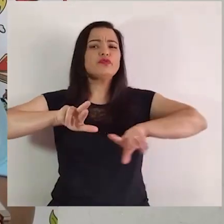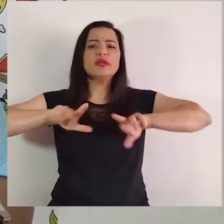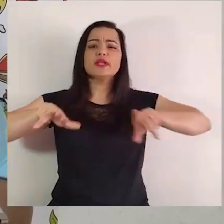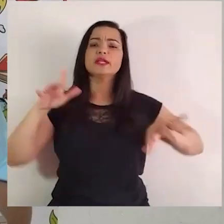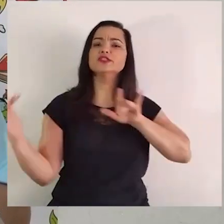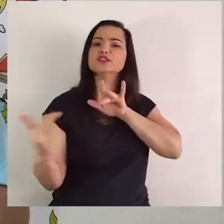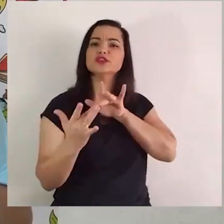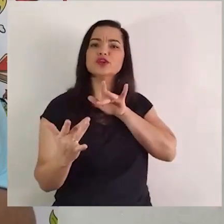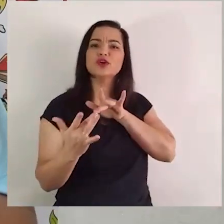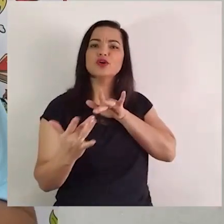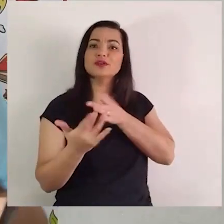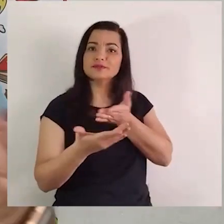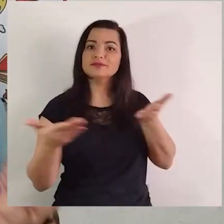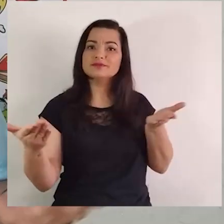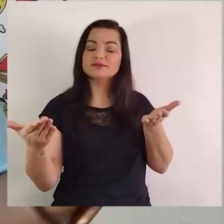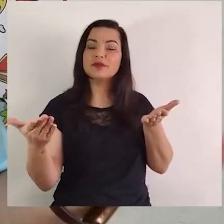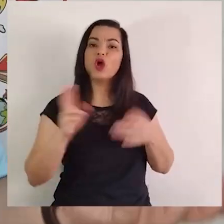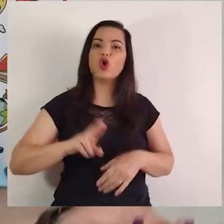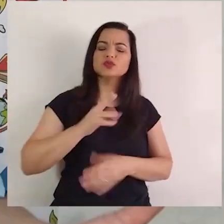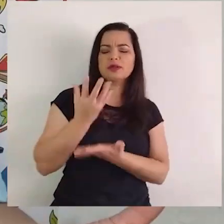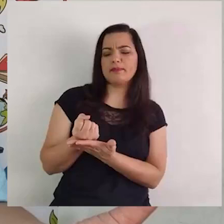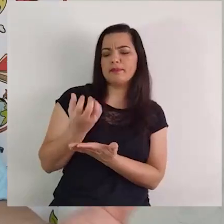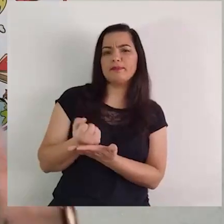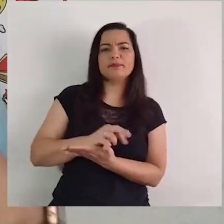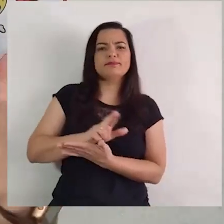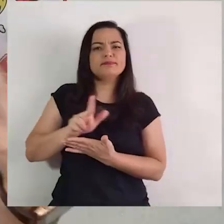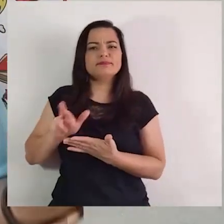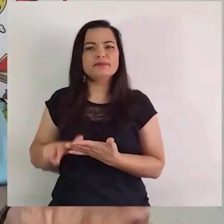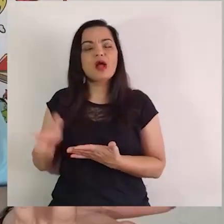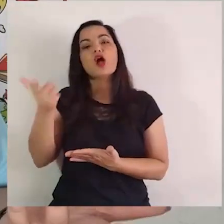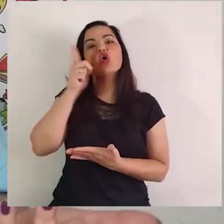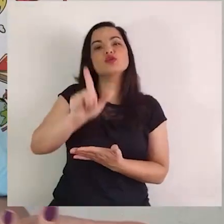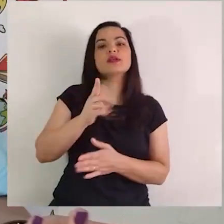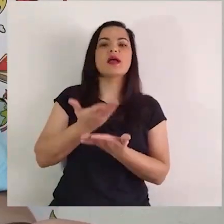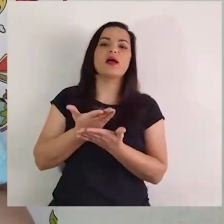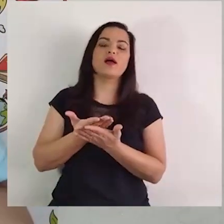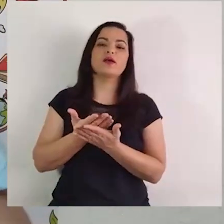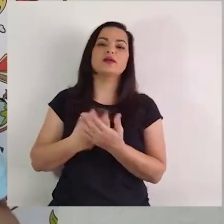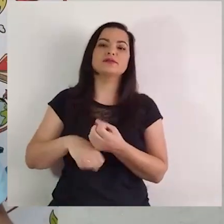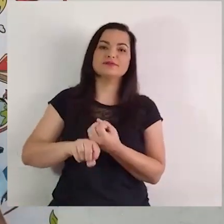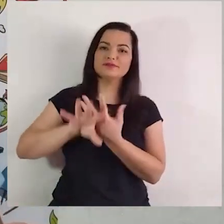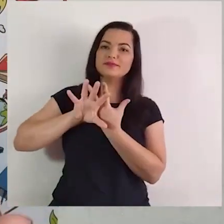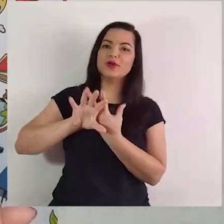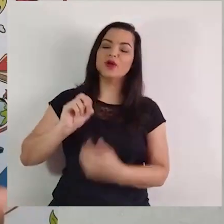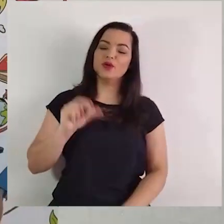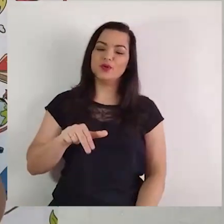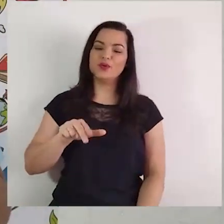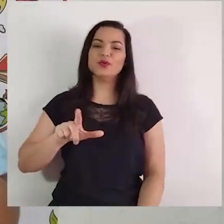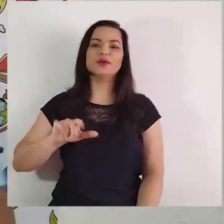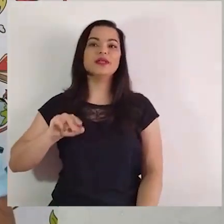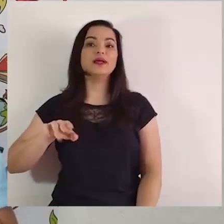aplicativos diversos aí para garantir as aulas online. Então, tem um outro espaço virtual.